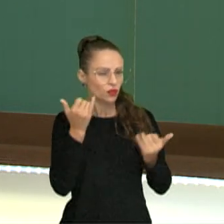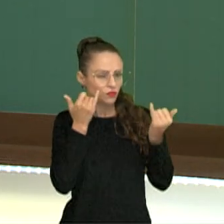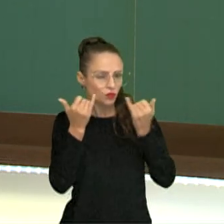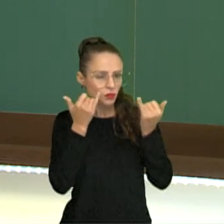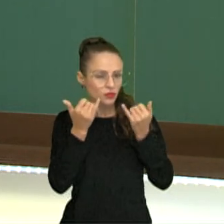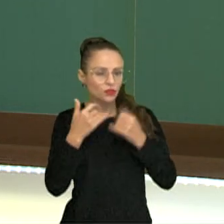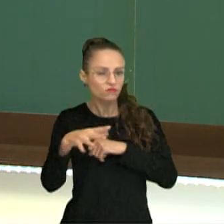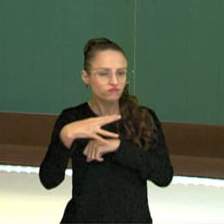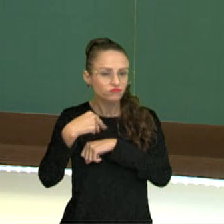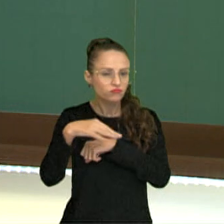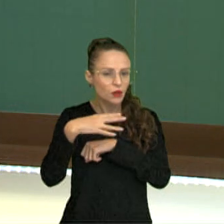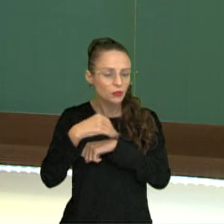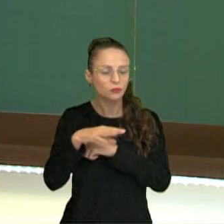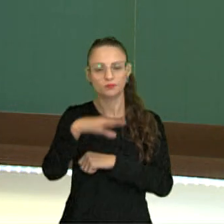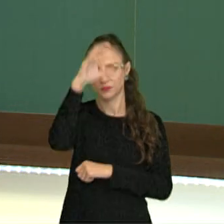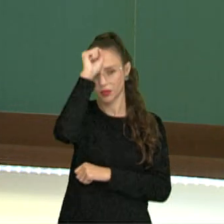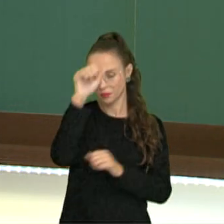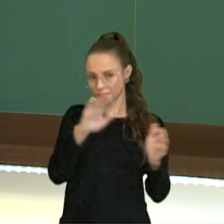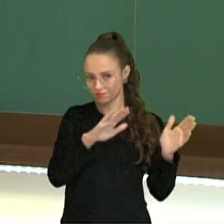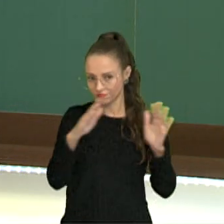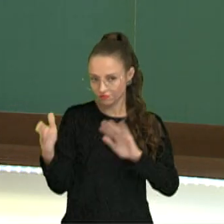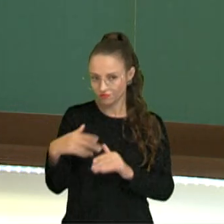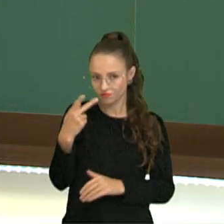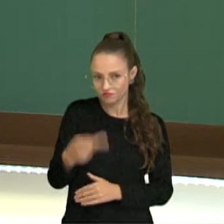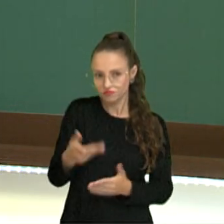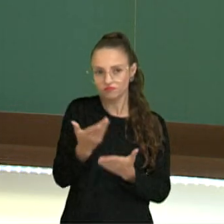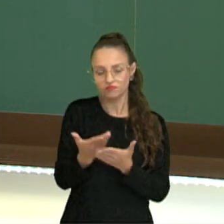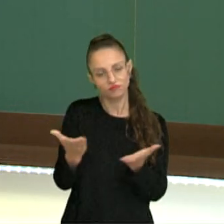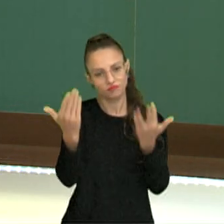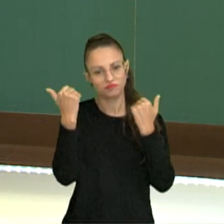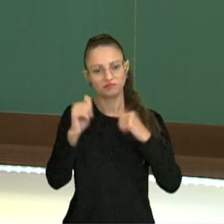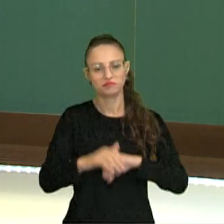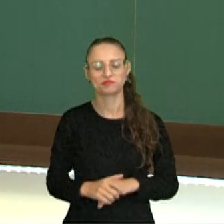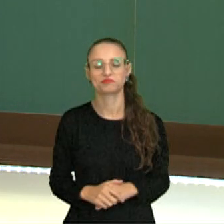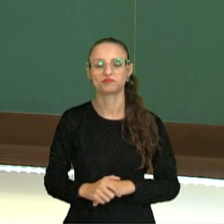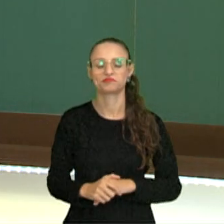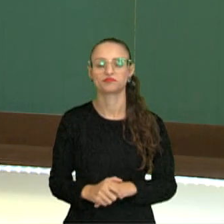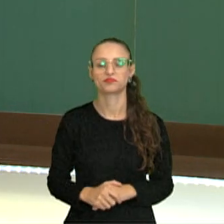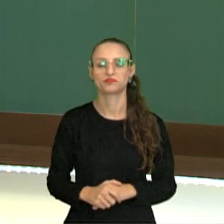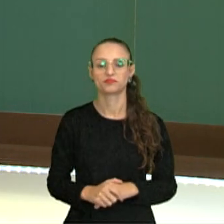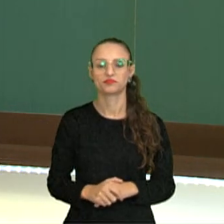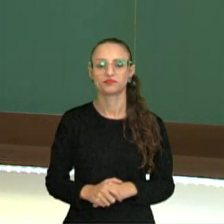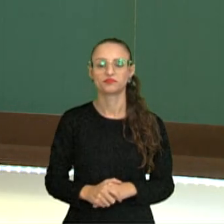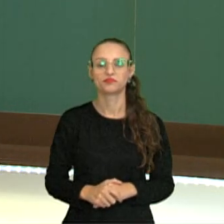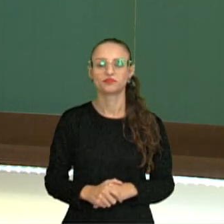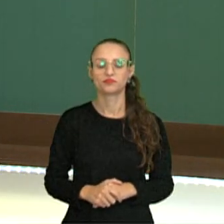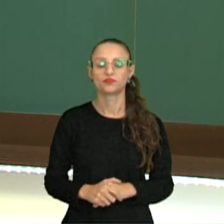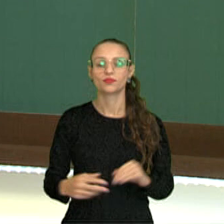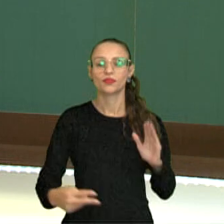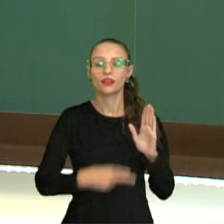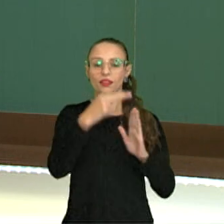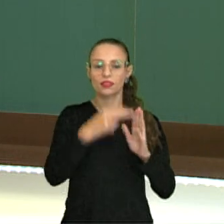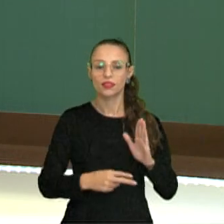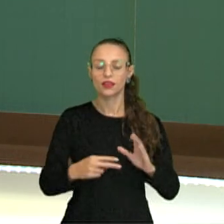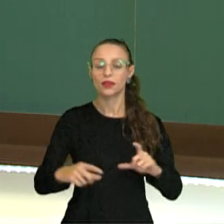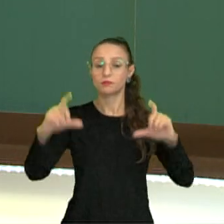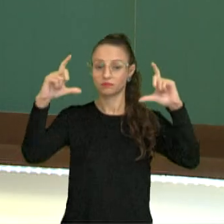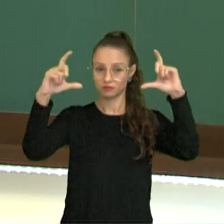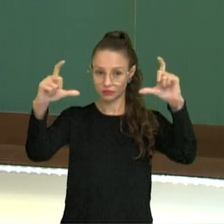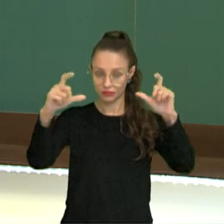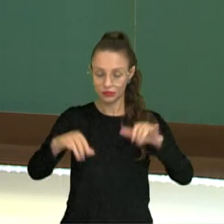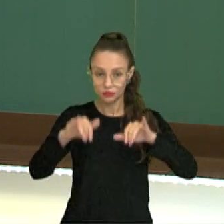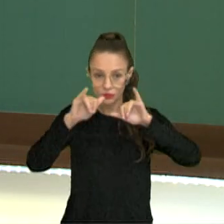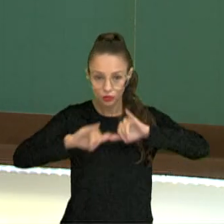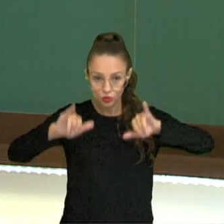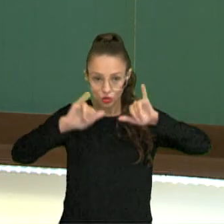nós vamos aprender no decorrer desta aula. Vamos lá, então. Vamos ler então o trecho de uma